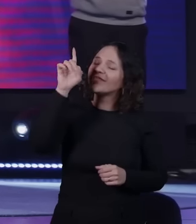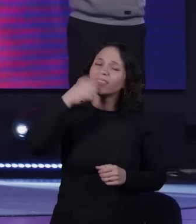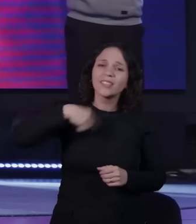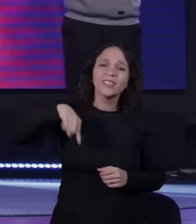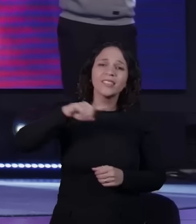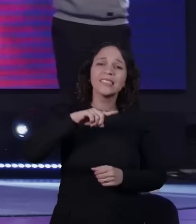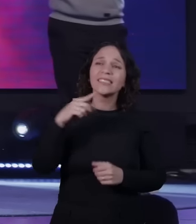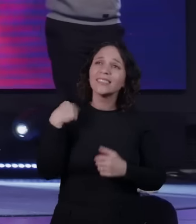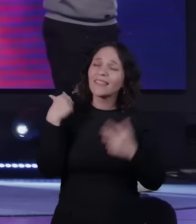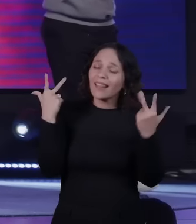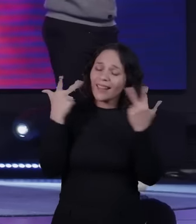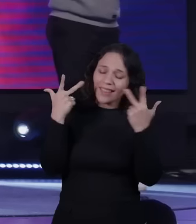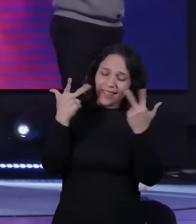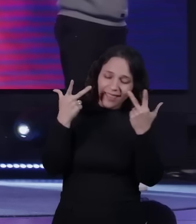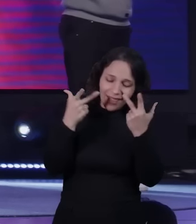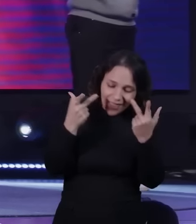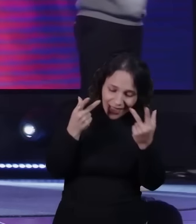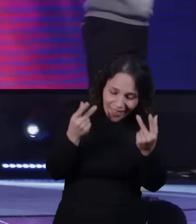constrange,